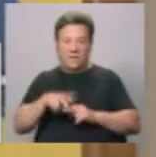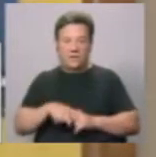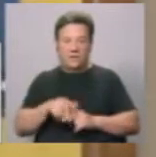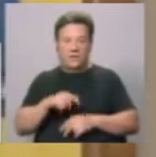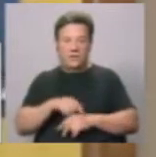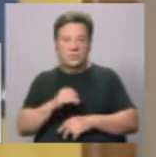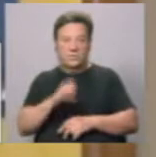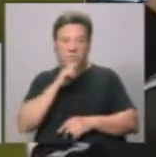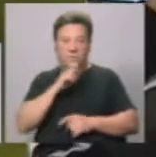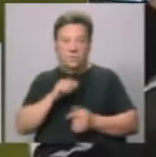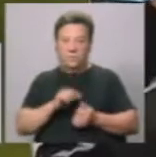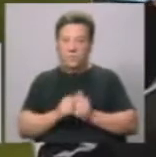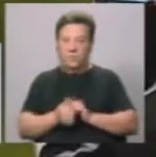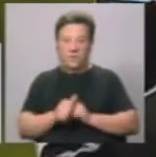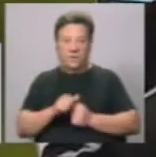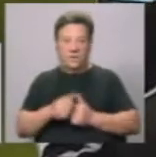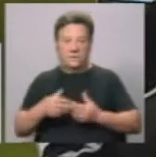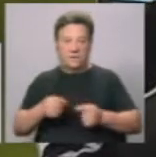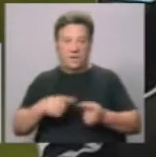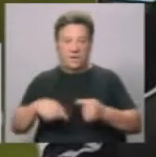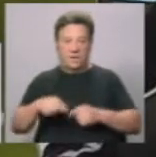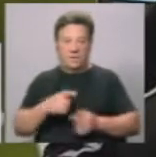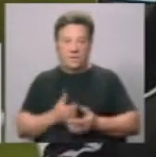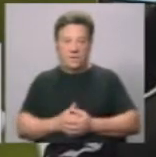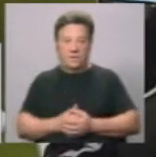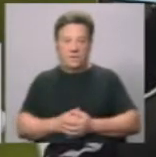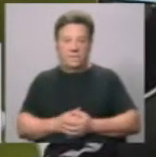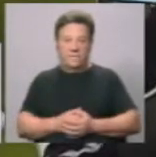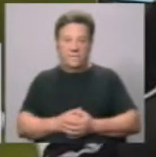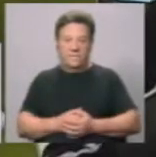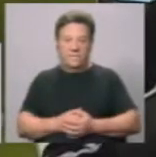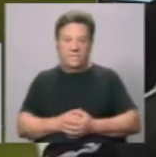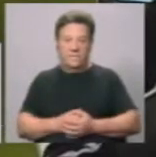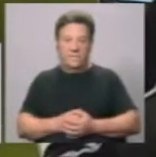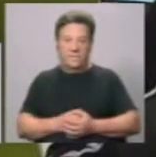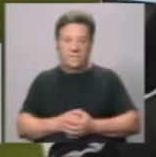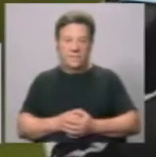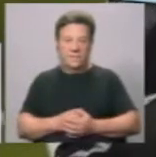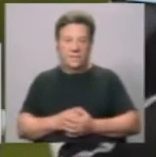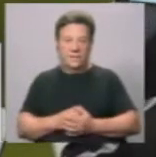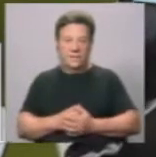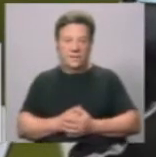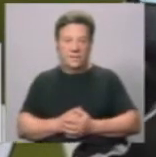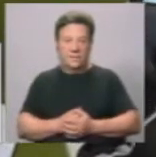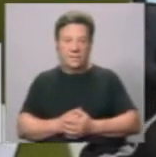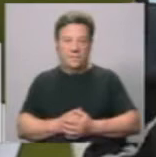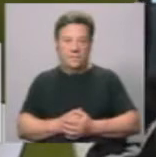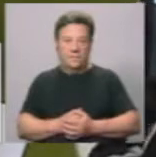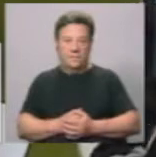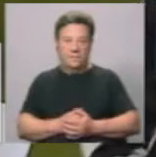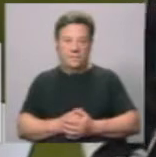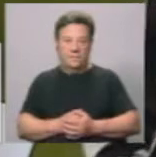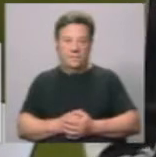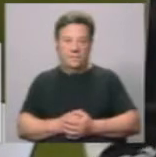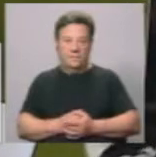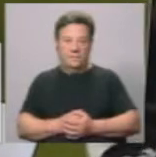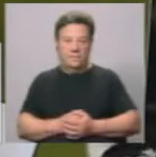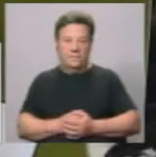segundos, mudar a configuração da sala. O número ou o algarismo que está junto à incógnita é um